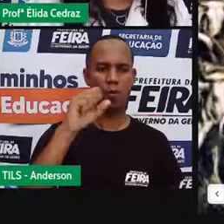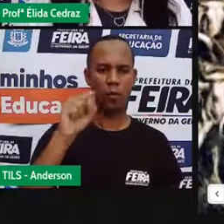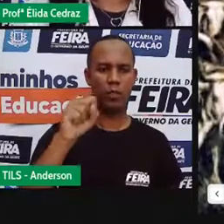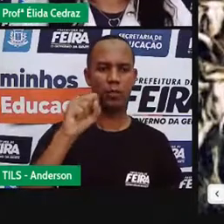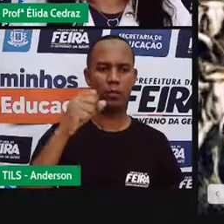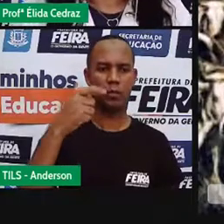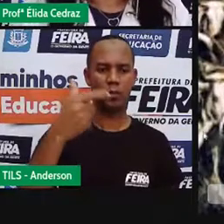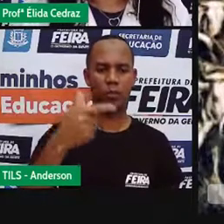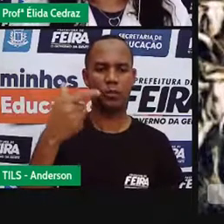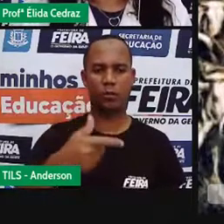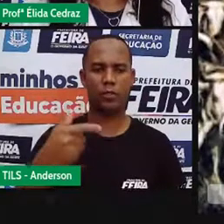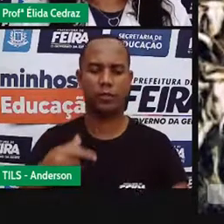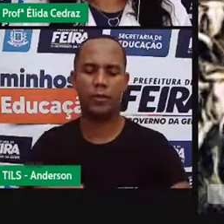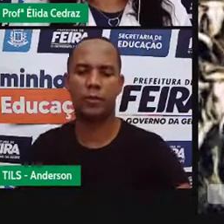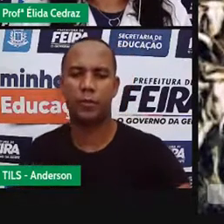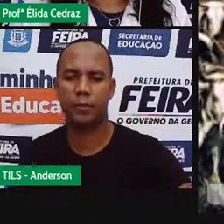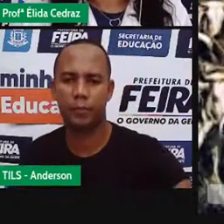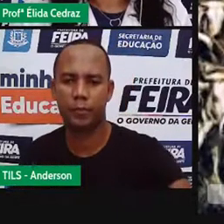22.